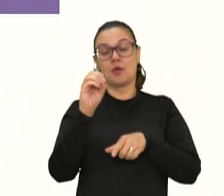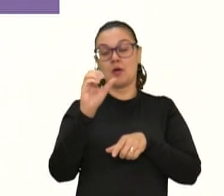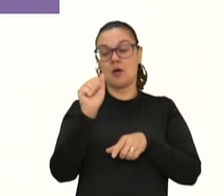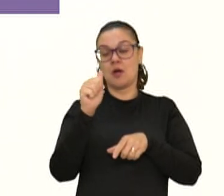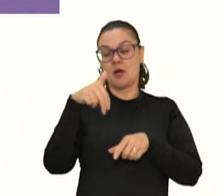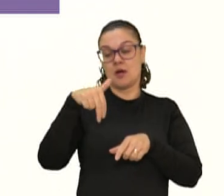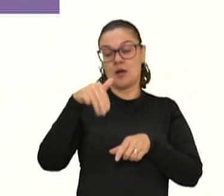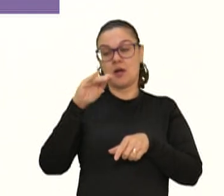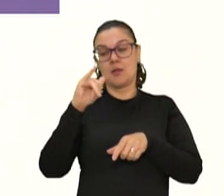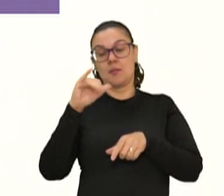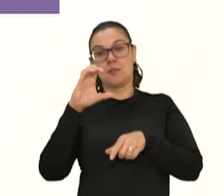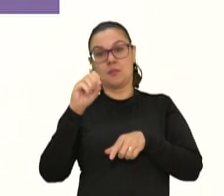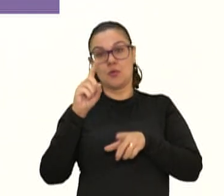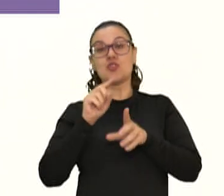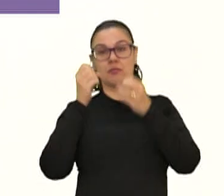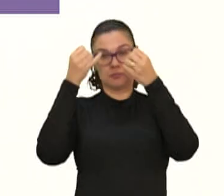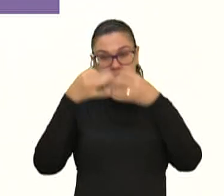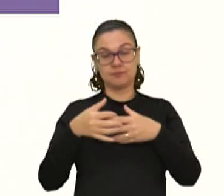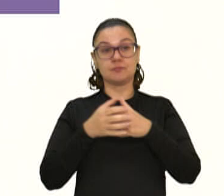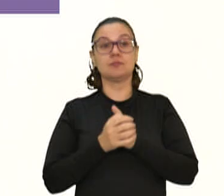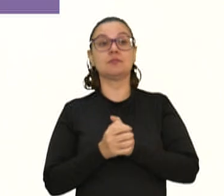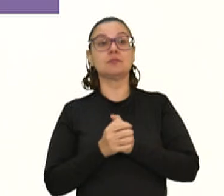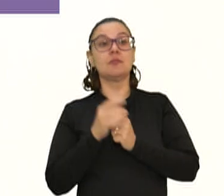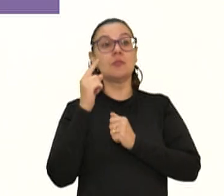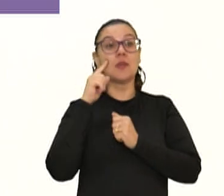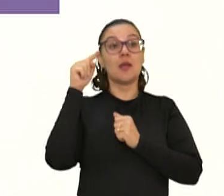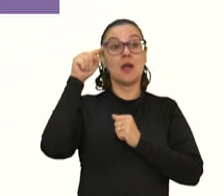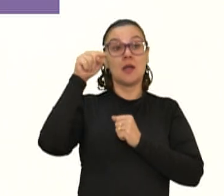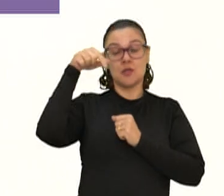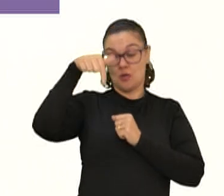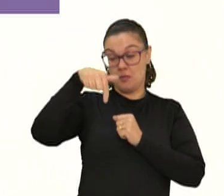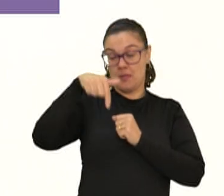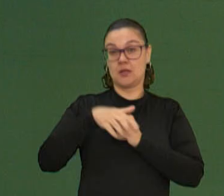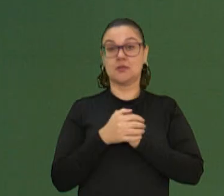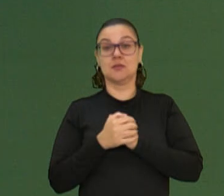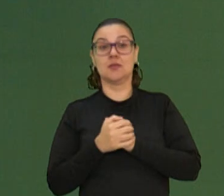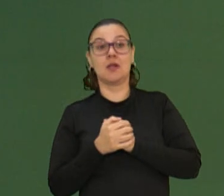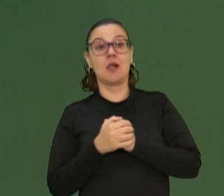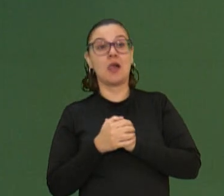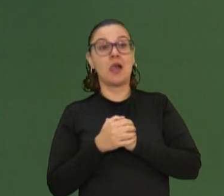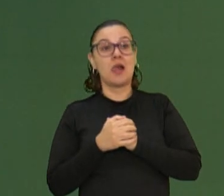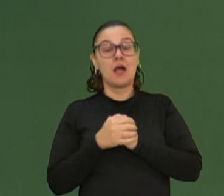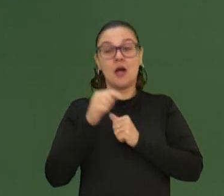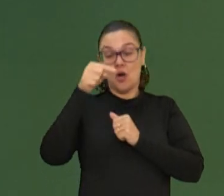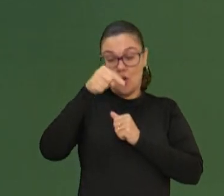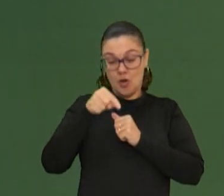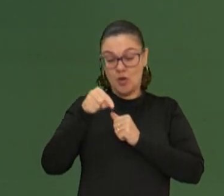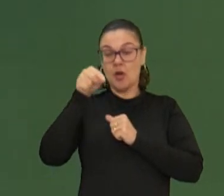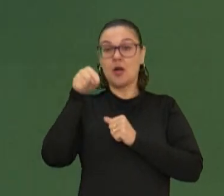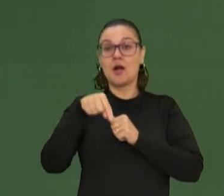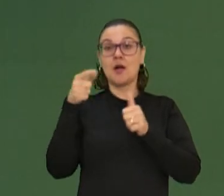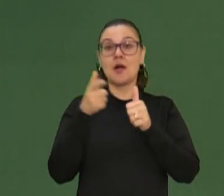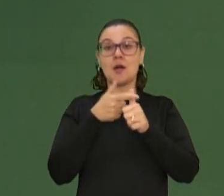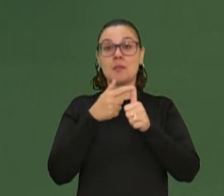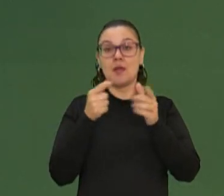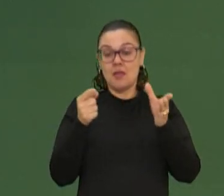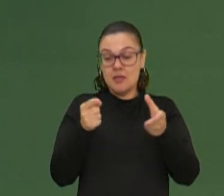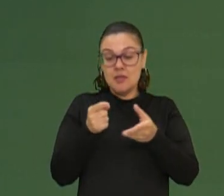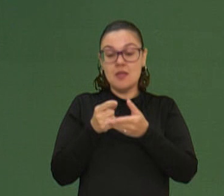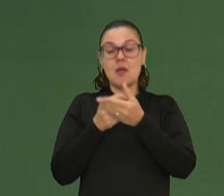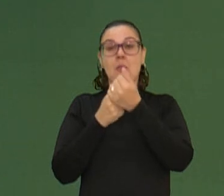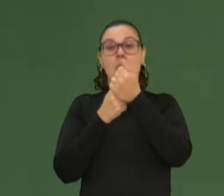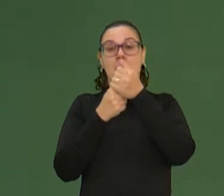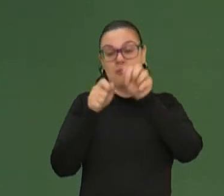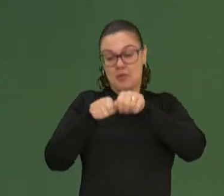início dos tecidos condutores, já vou detalhar. Aqui na parte de baixo, ele vai dar origem aos primeiros tecidos de revestimento da